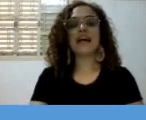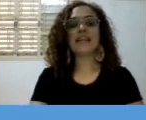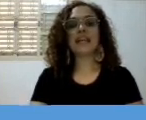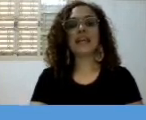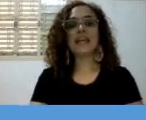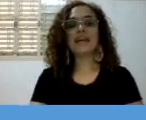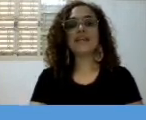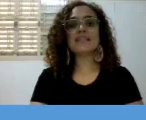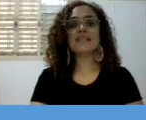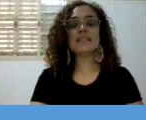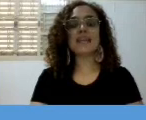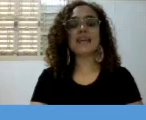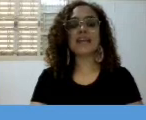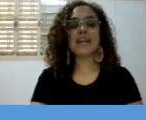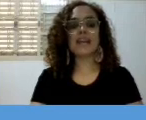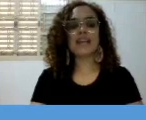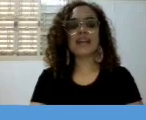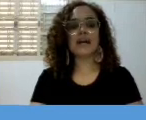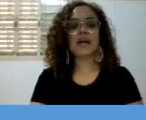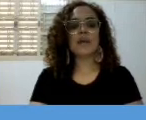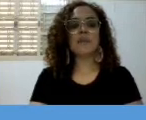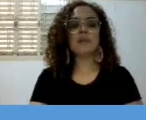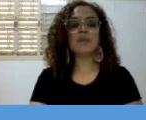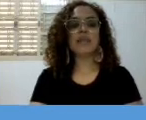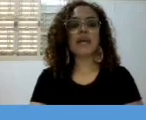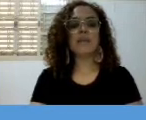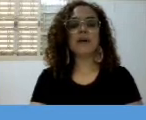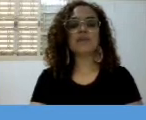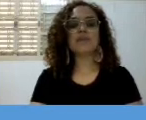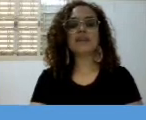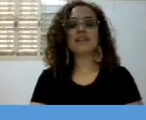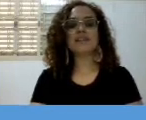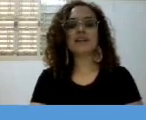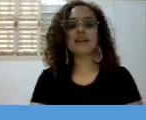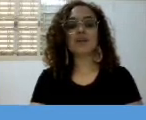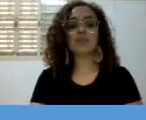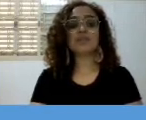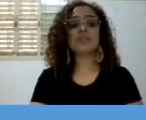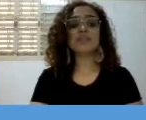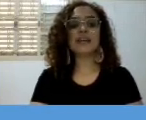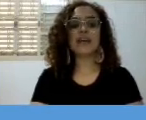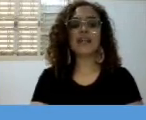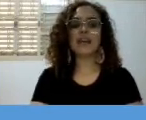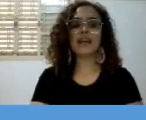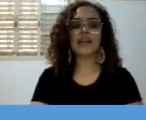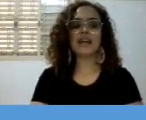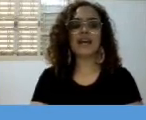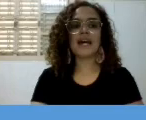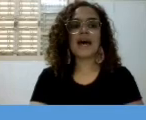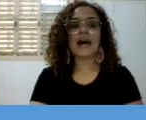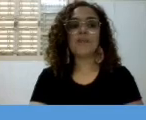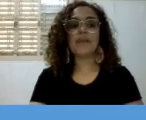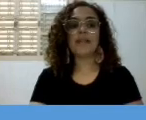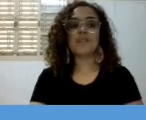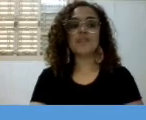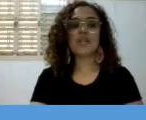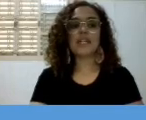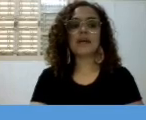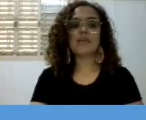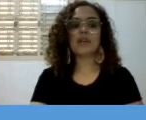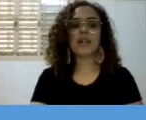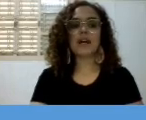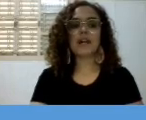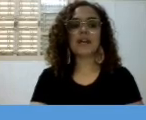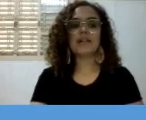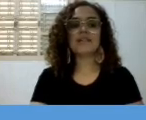Morava na areia, sereia. Me mudei para o sertão, sereia. Aprendi